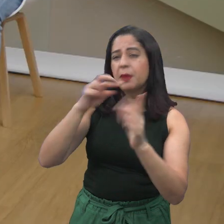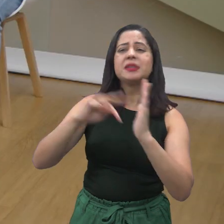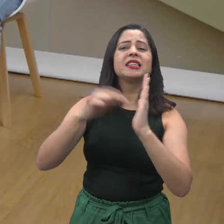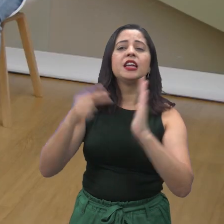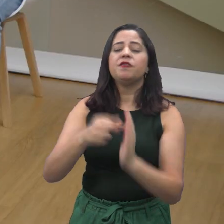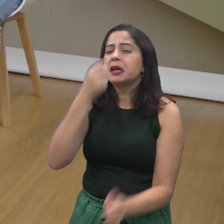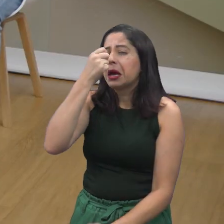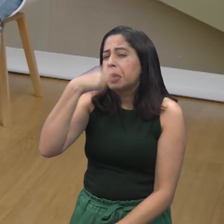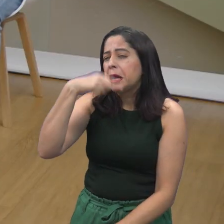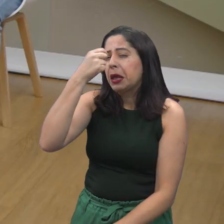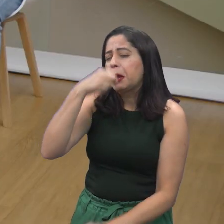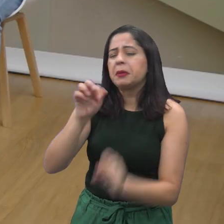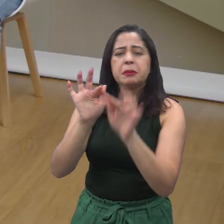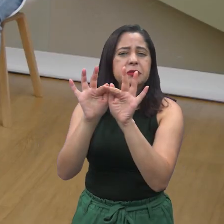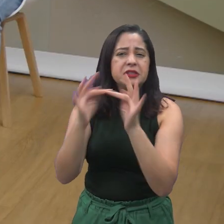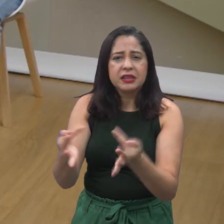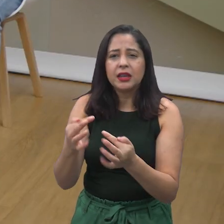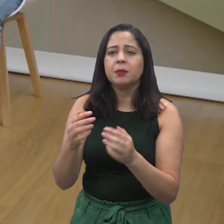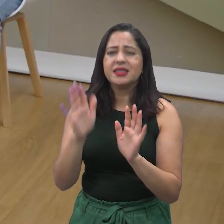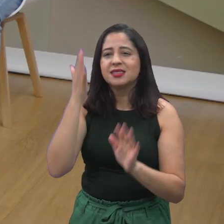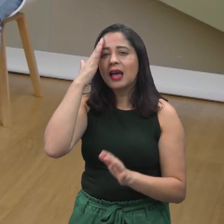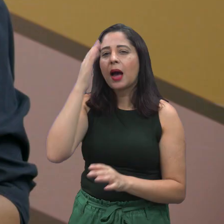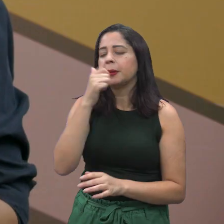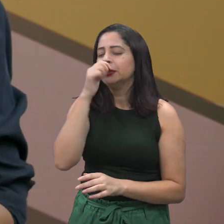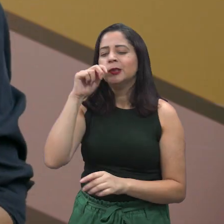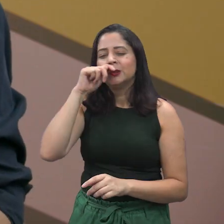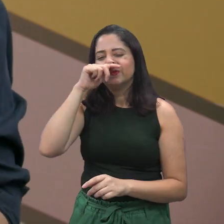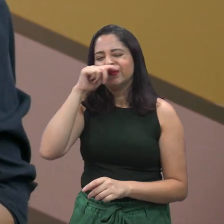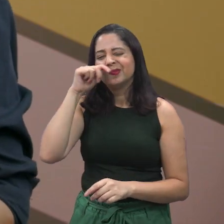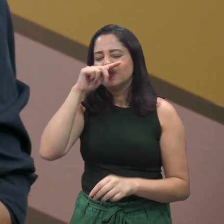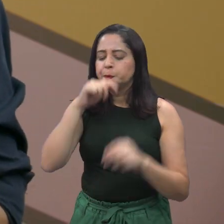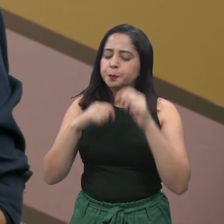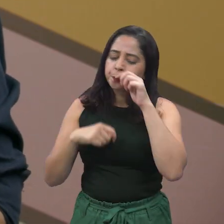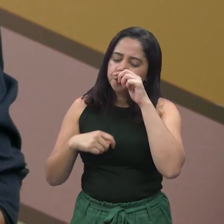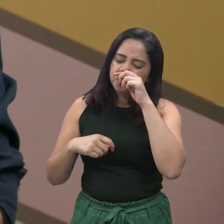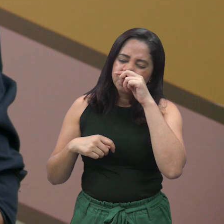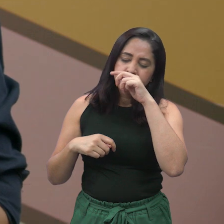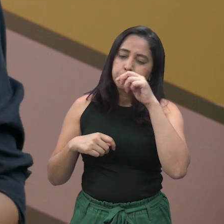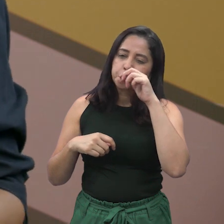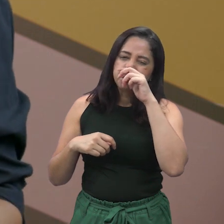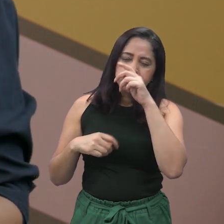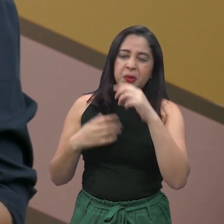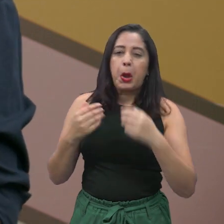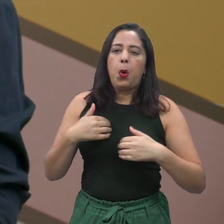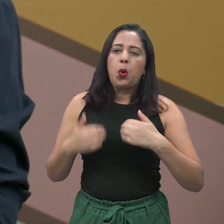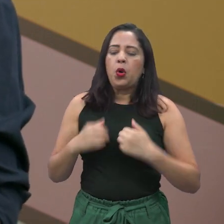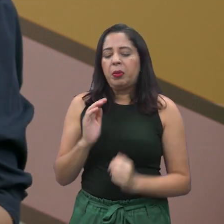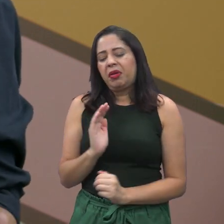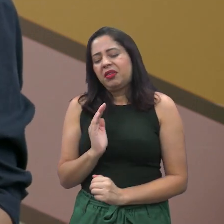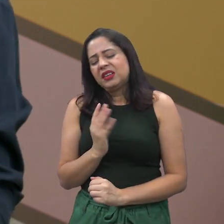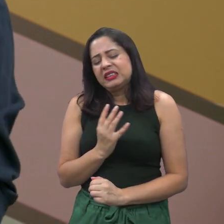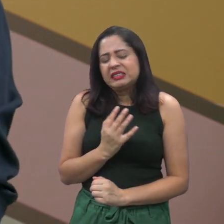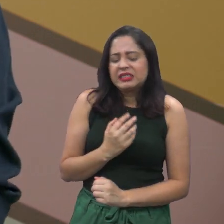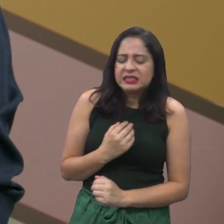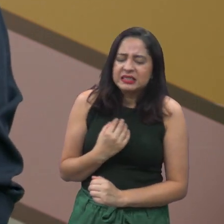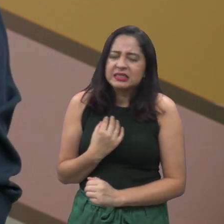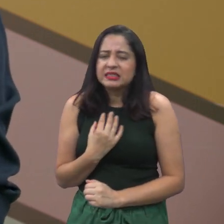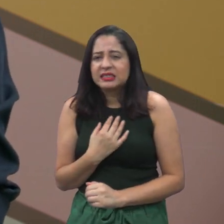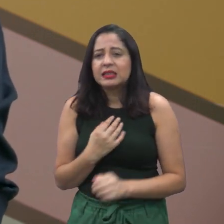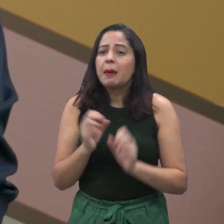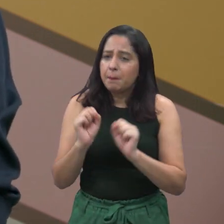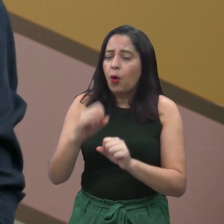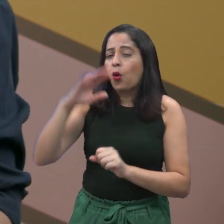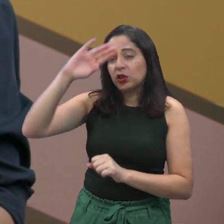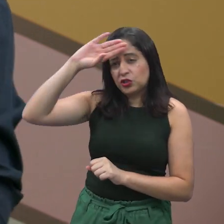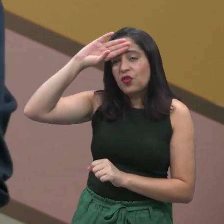todo mundo já conhece. Exatamente. Quando nós começa a entupir, escorrer, às vezes o mal-estar. E também, às vezes, pode vir com, sim,